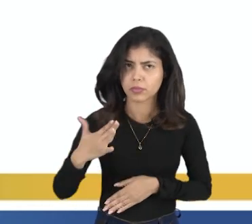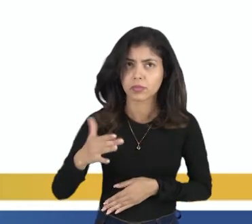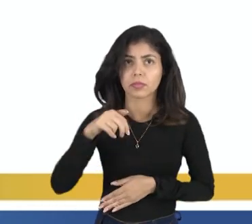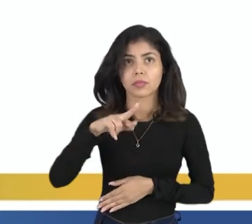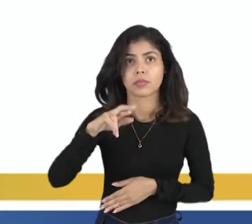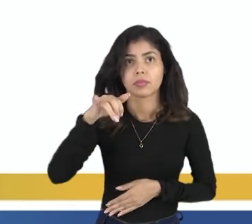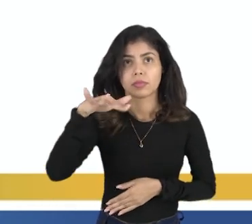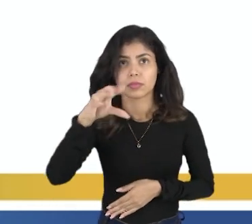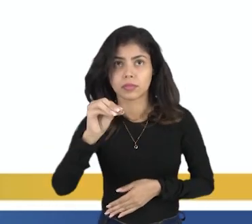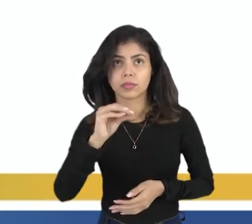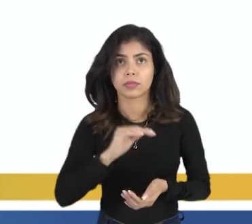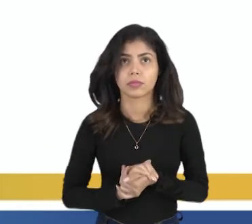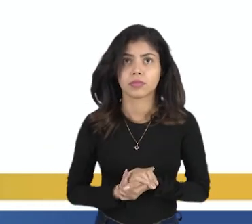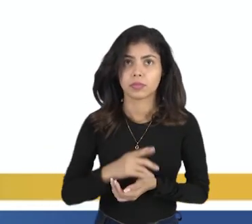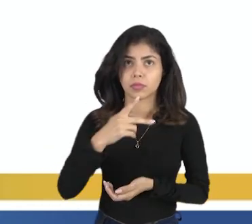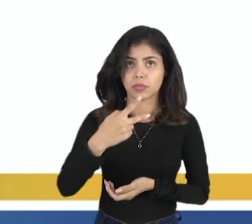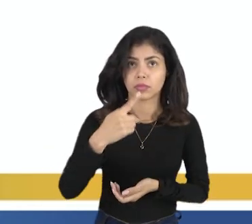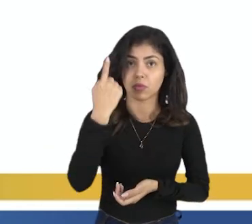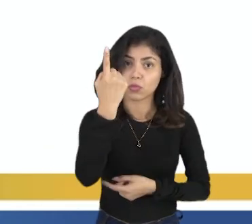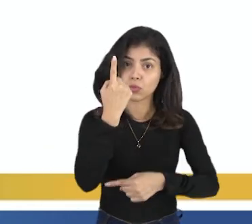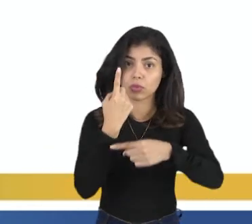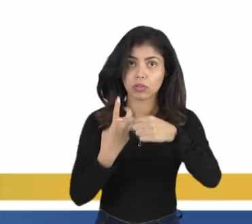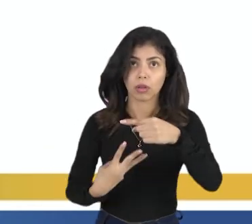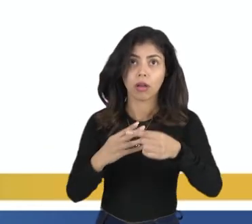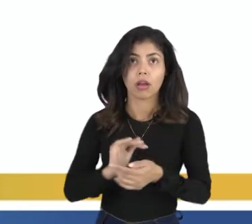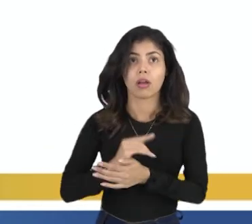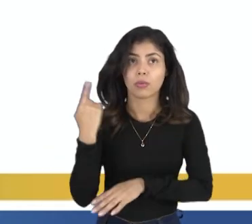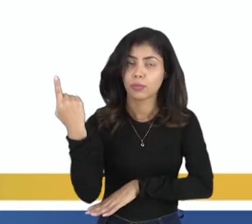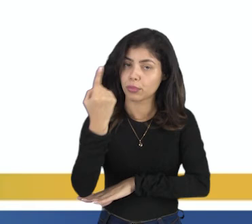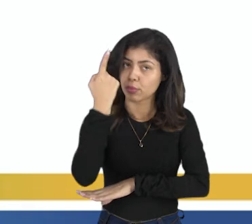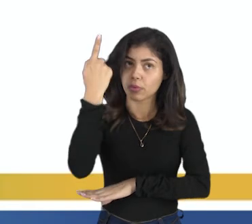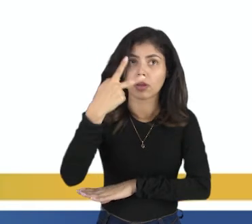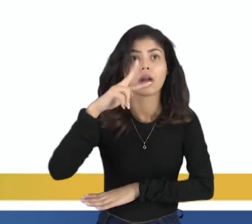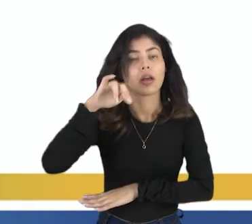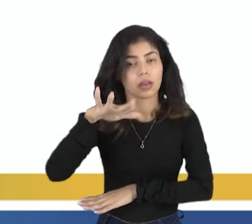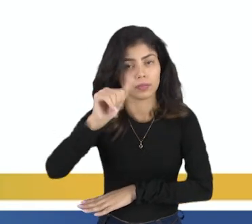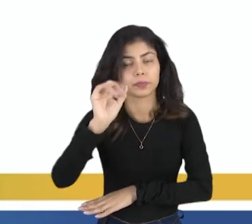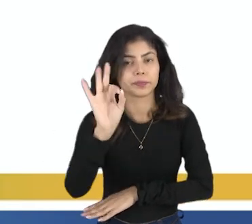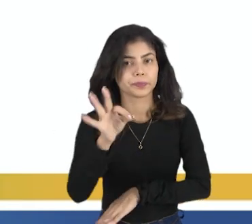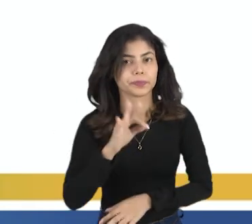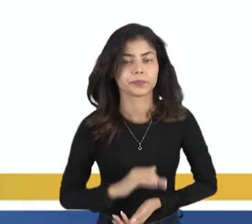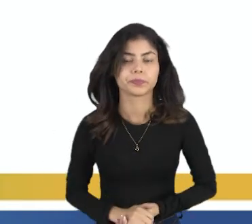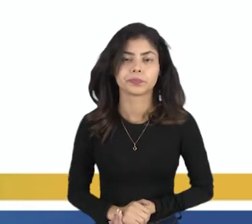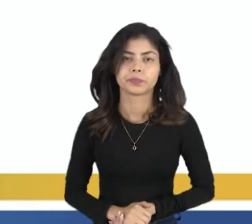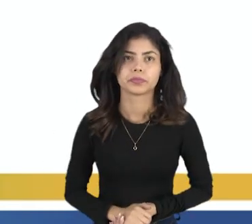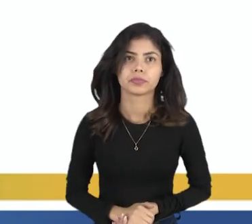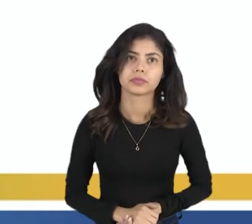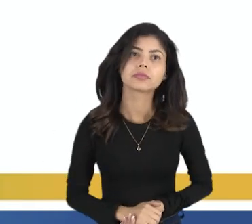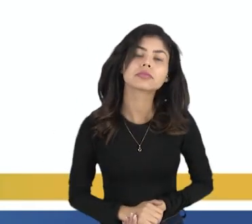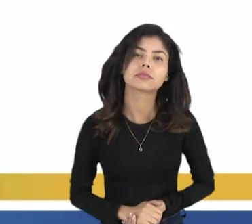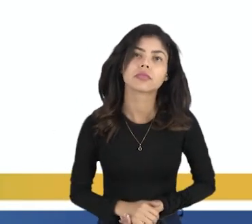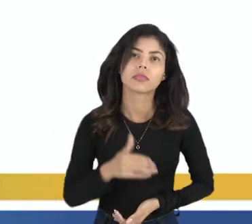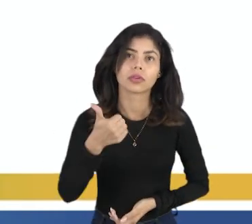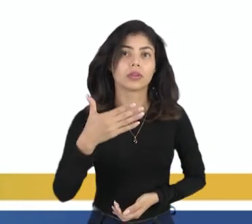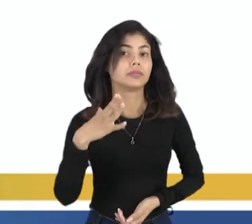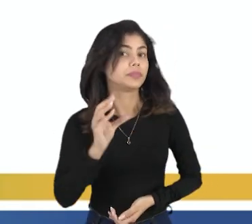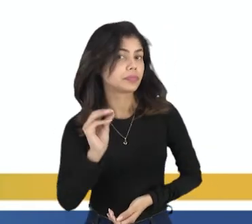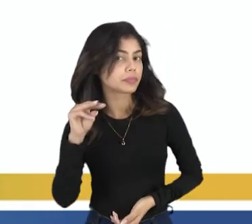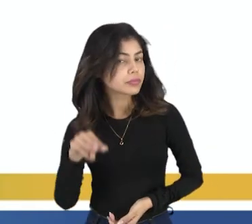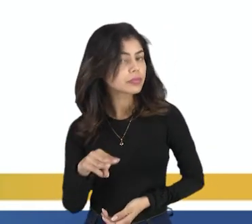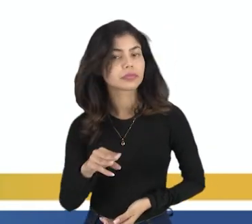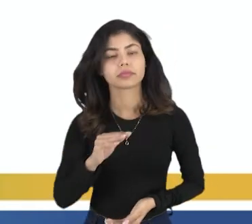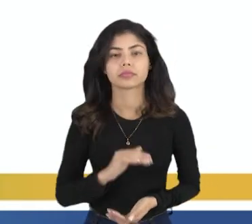média, uma quaresmeira tem 1/3 da altura de uma paineira, certo? Então, temos que 10 metros